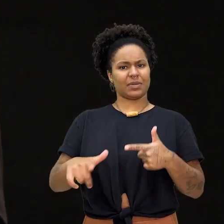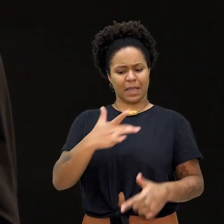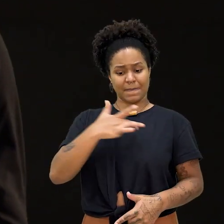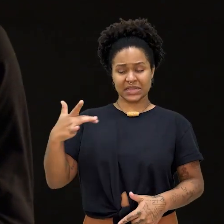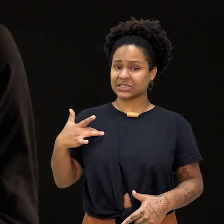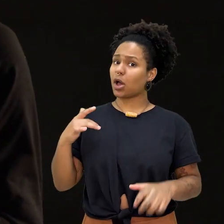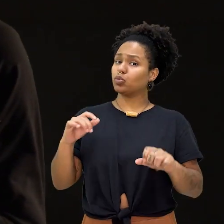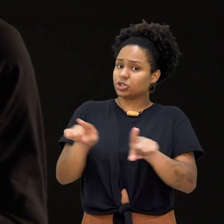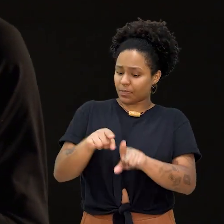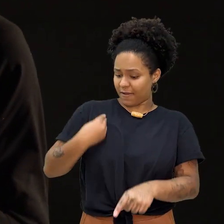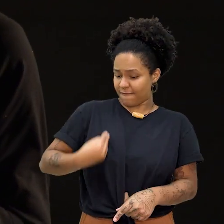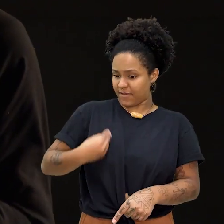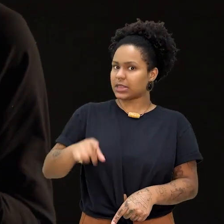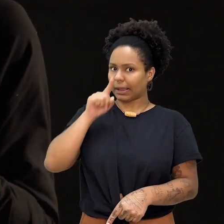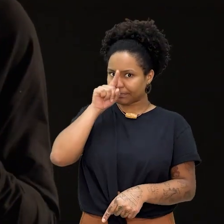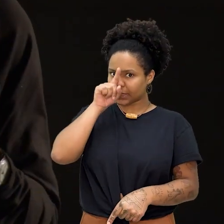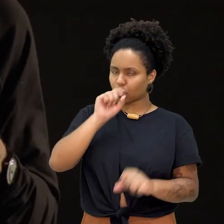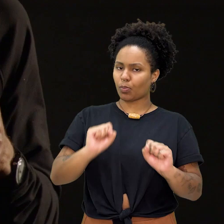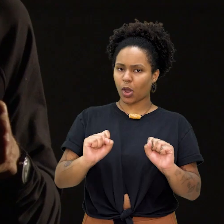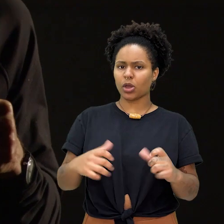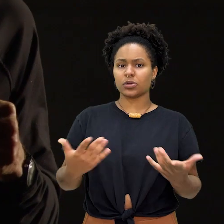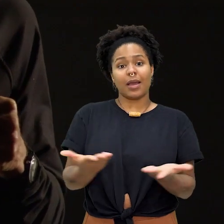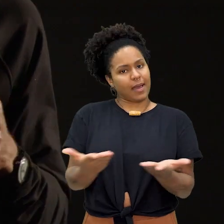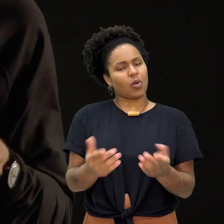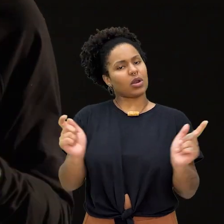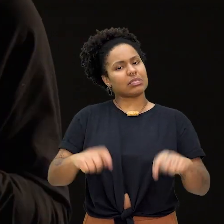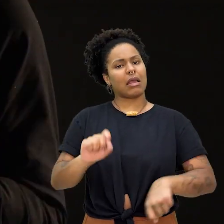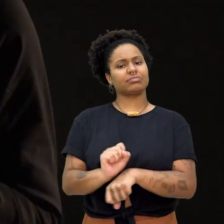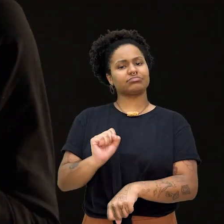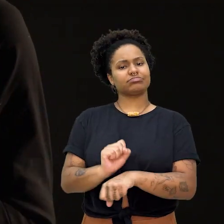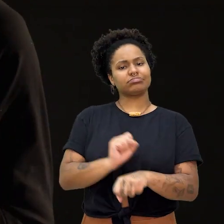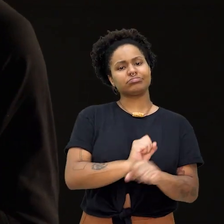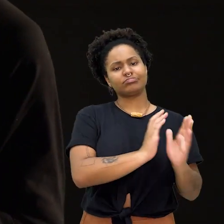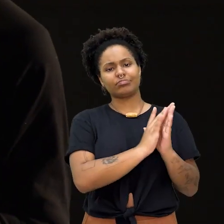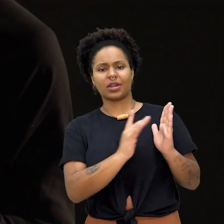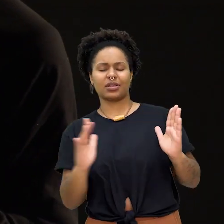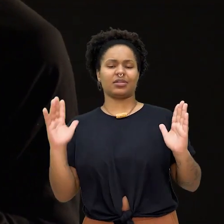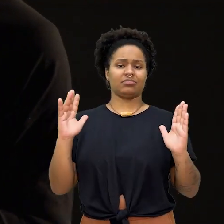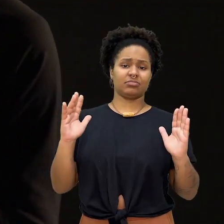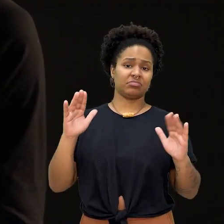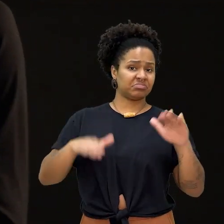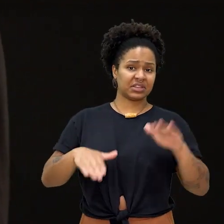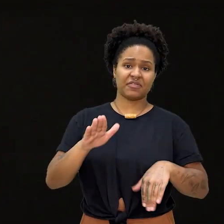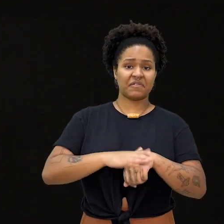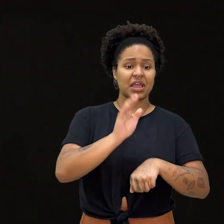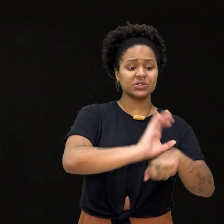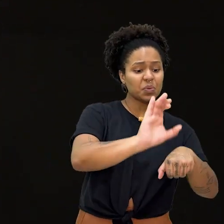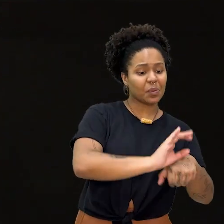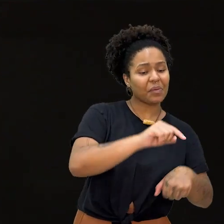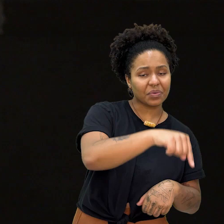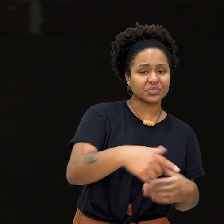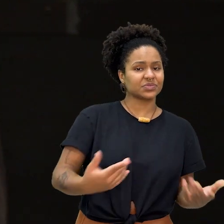minha saúde e vida em risco. Agora eu vou poder aguardar um tempo. Quem sabe fazer um